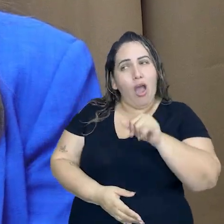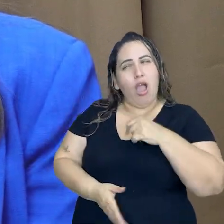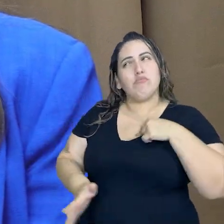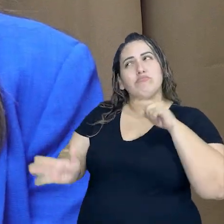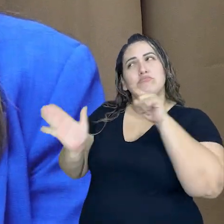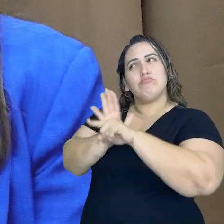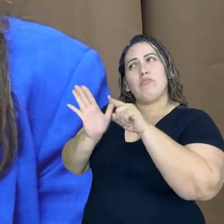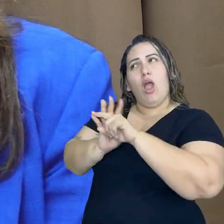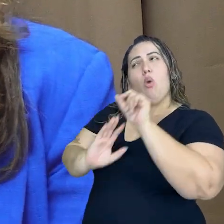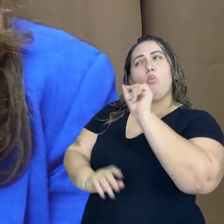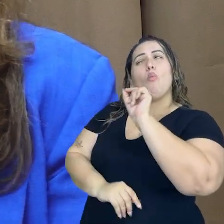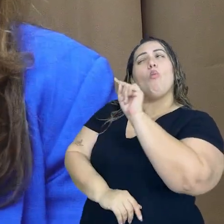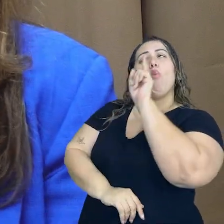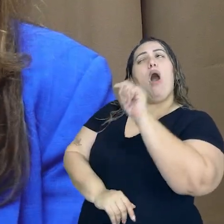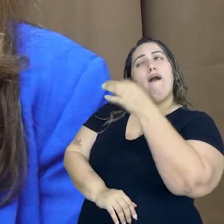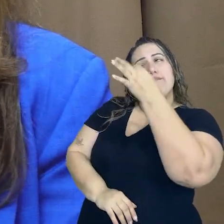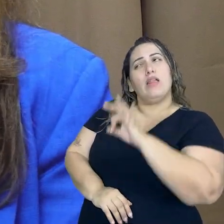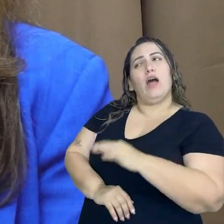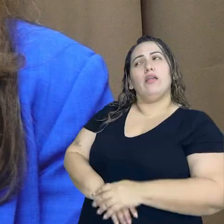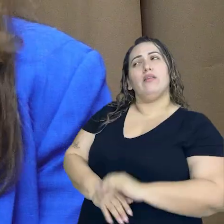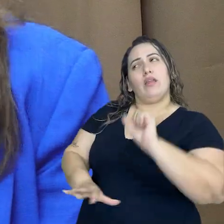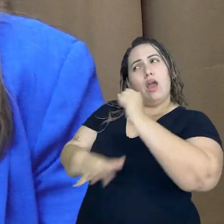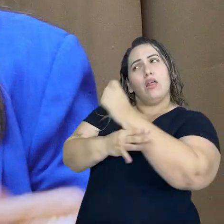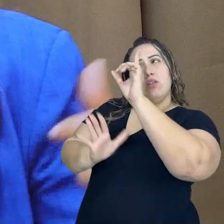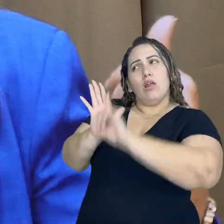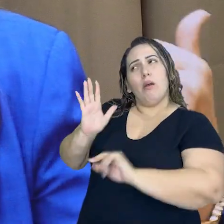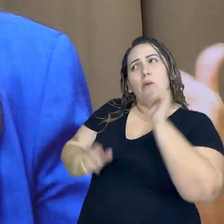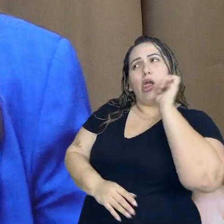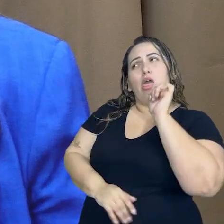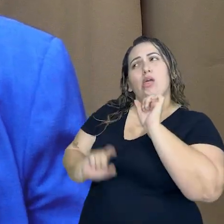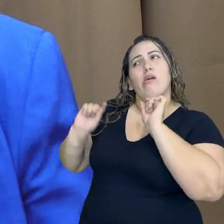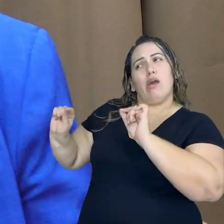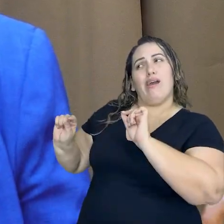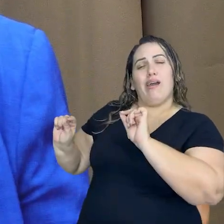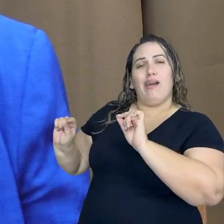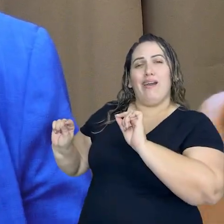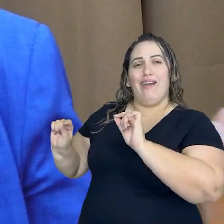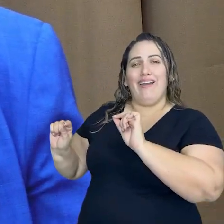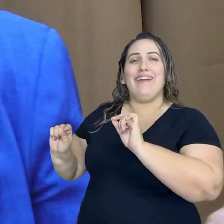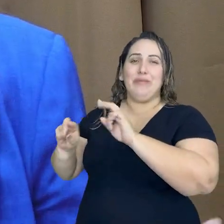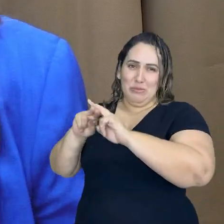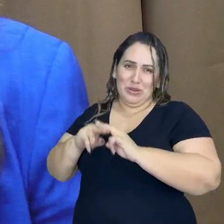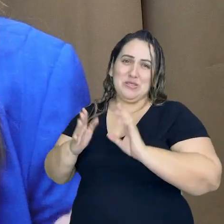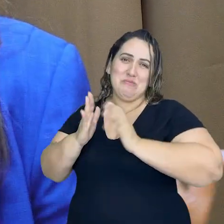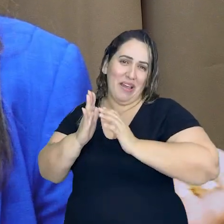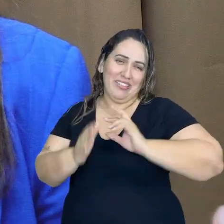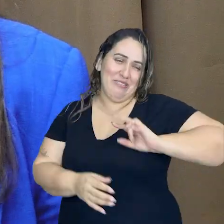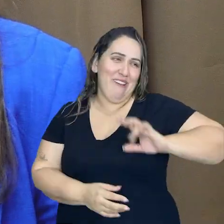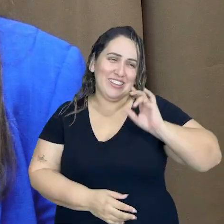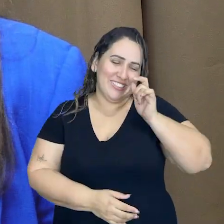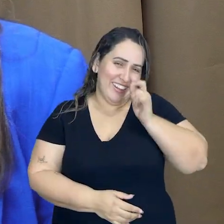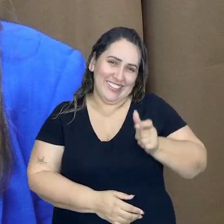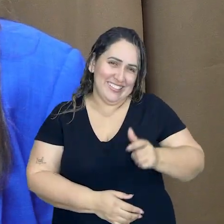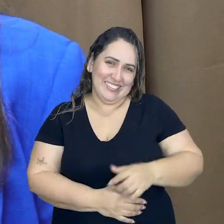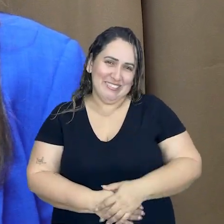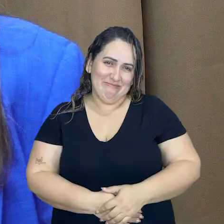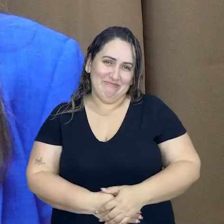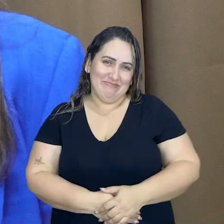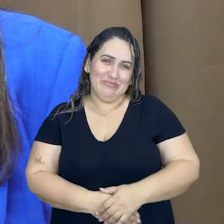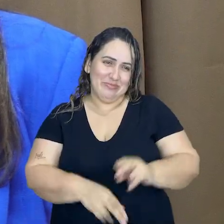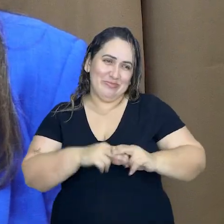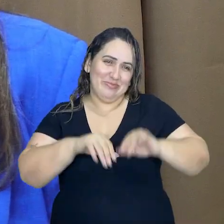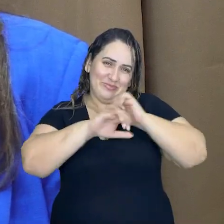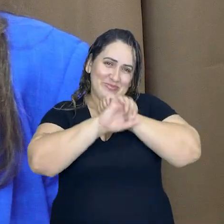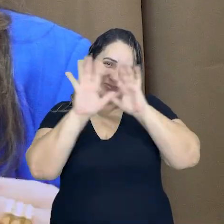interessante, né? Então, fica muito claro com relação a essa questão do fomento